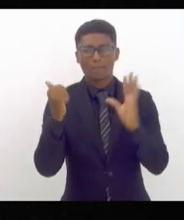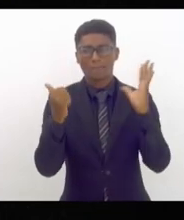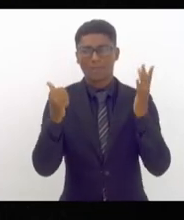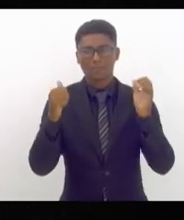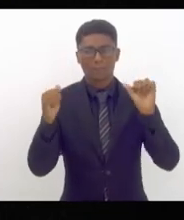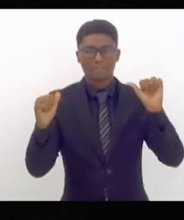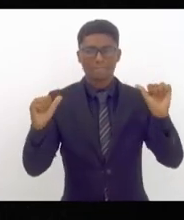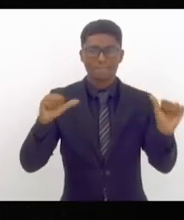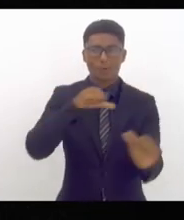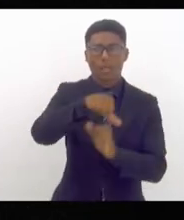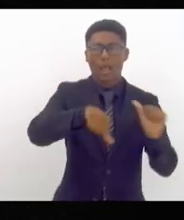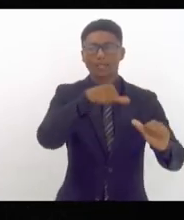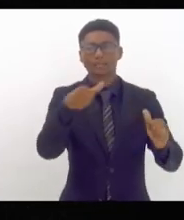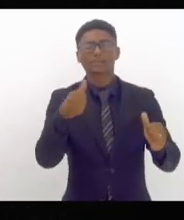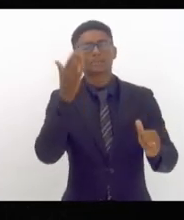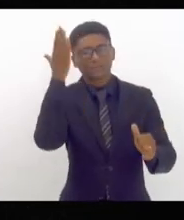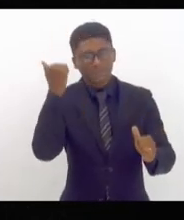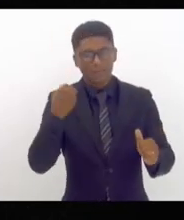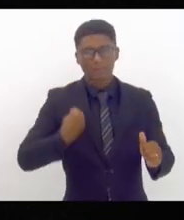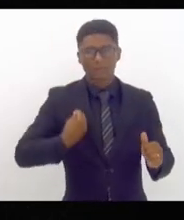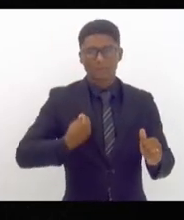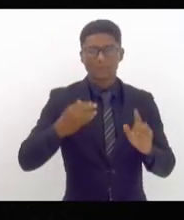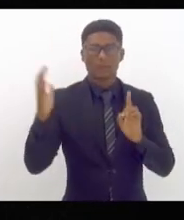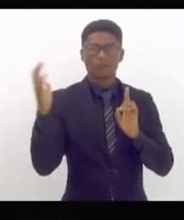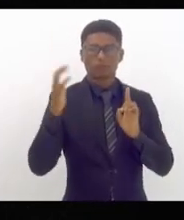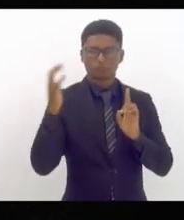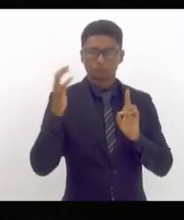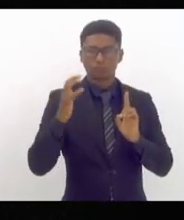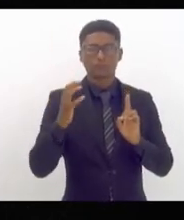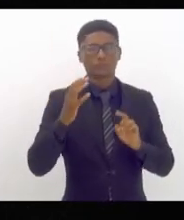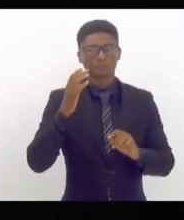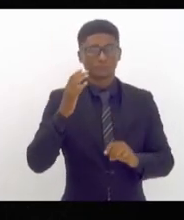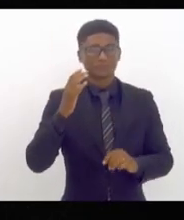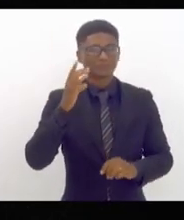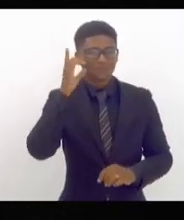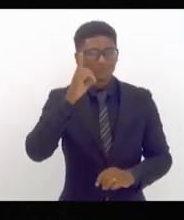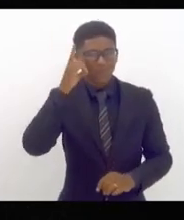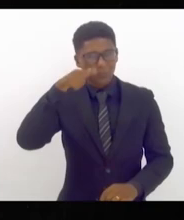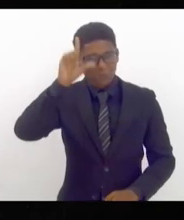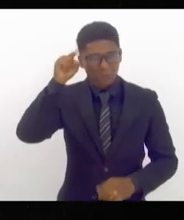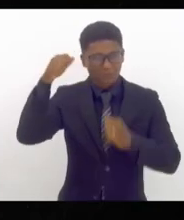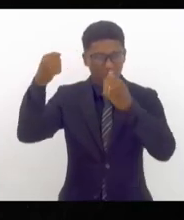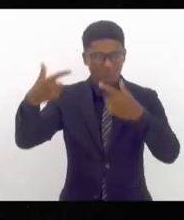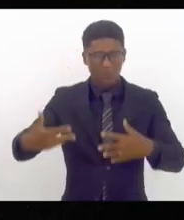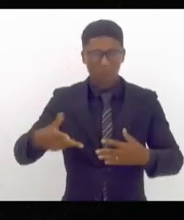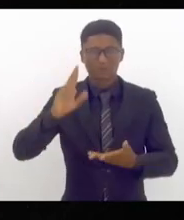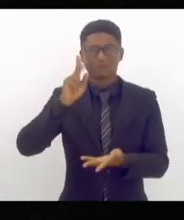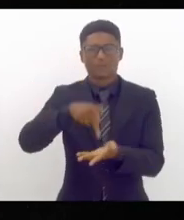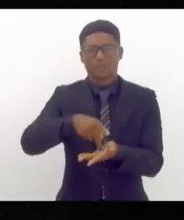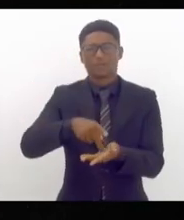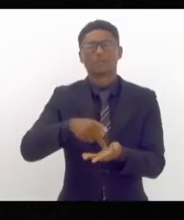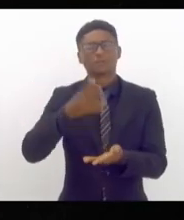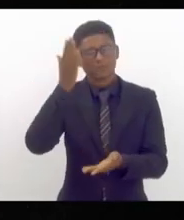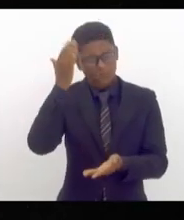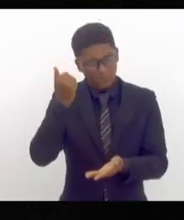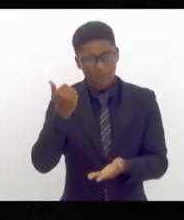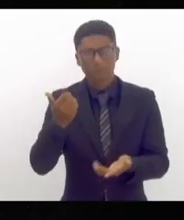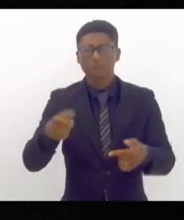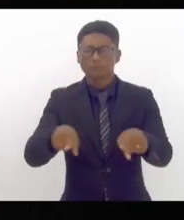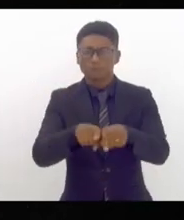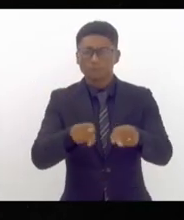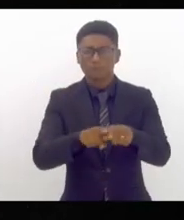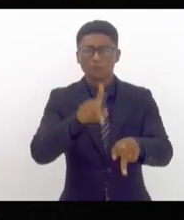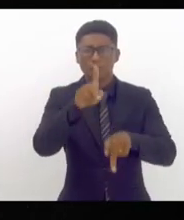e afetarão ainda mais nossas vidas, como apontado aqui pelo deputado Luiz Paulo muito bem. E sabemos também que é o povo